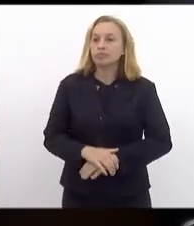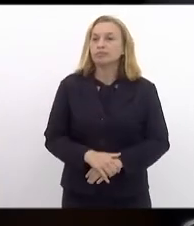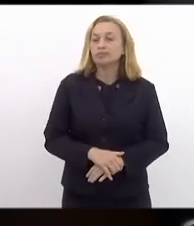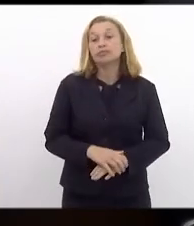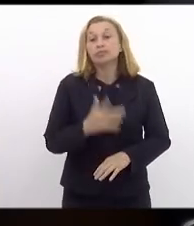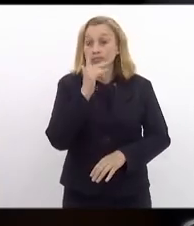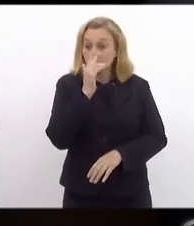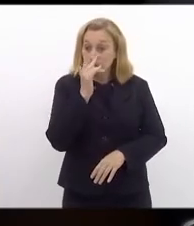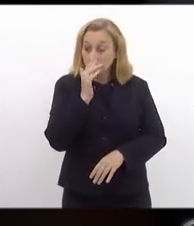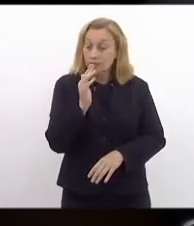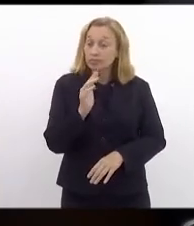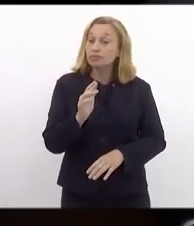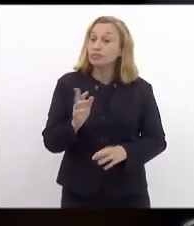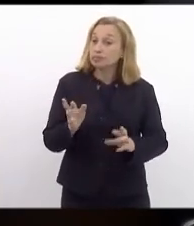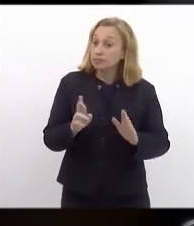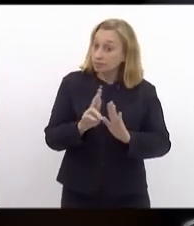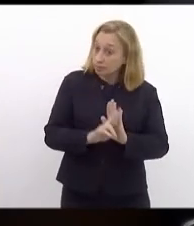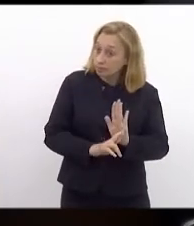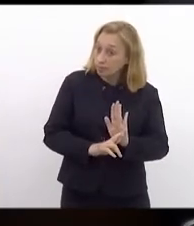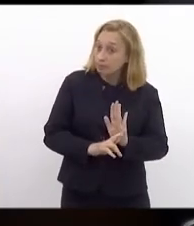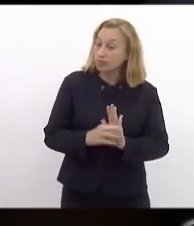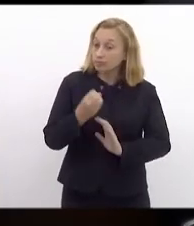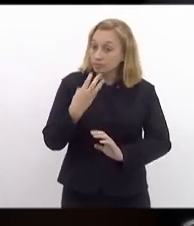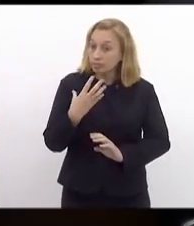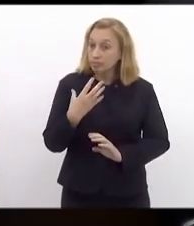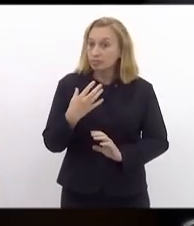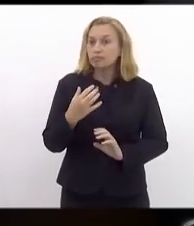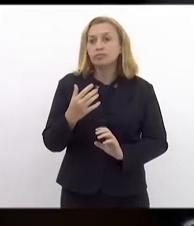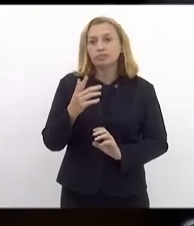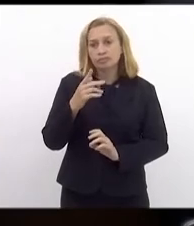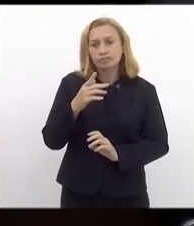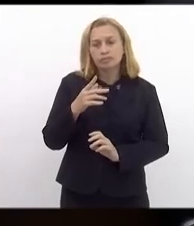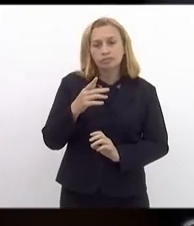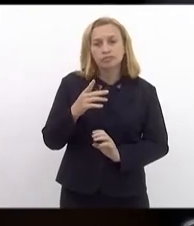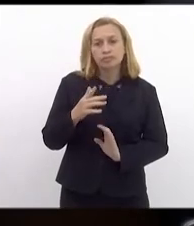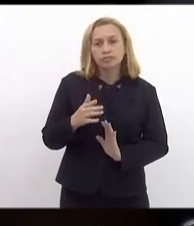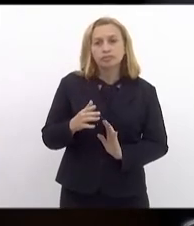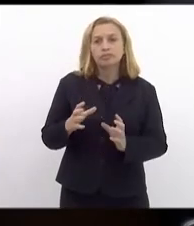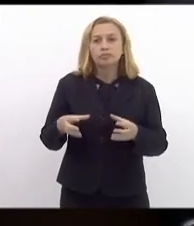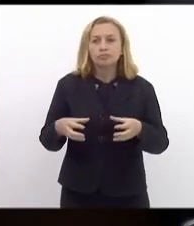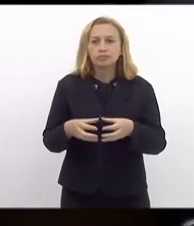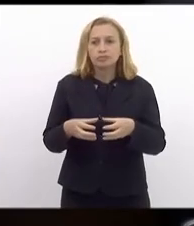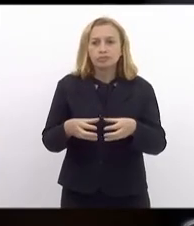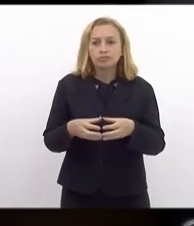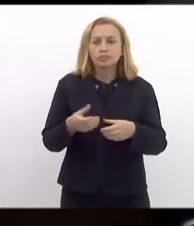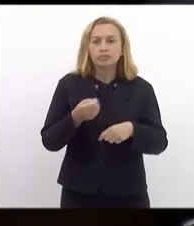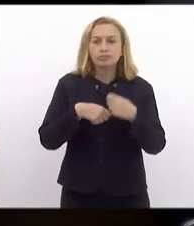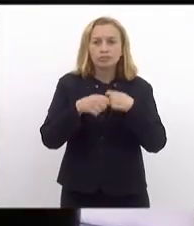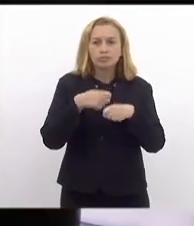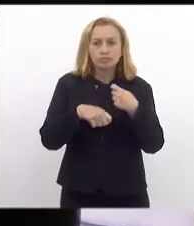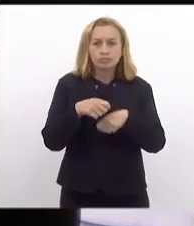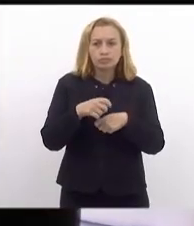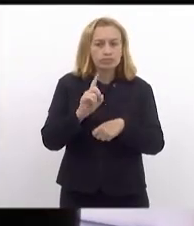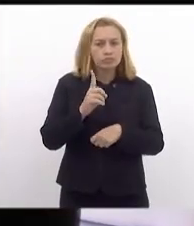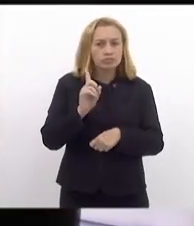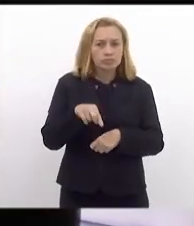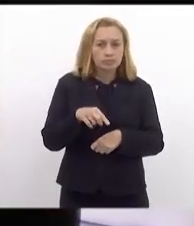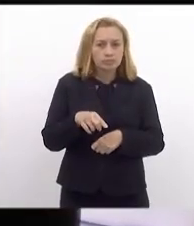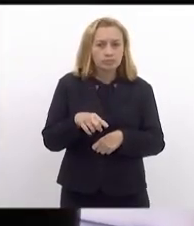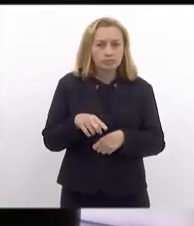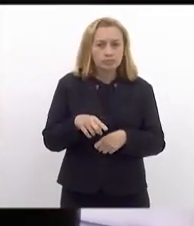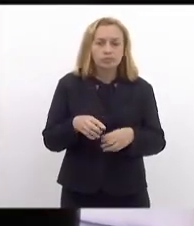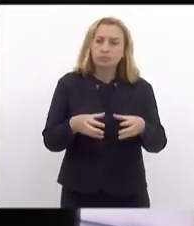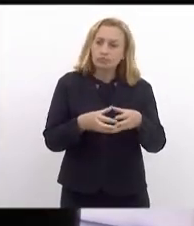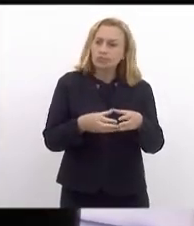Varejista não parece que a redação contemplar ia pode ser religião está propondo que o grupo econômico sistema de quem não é em grupo